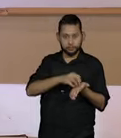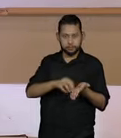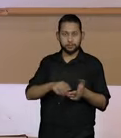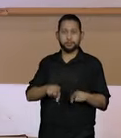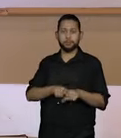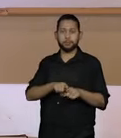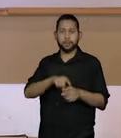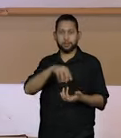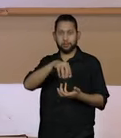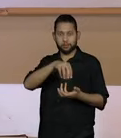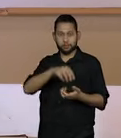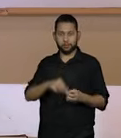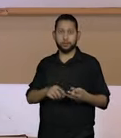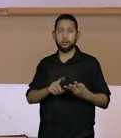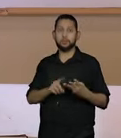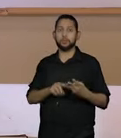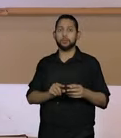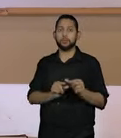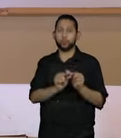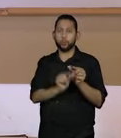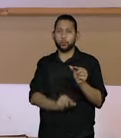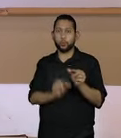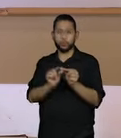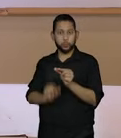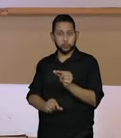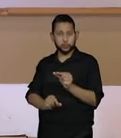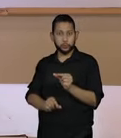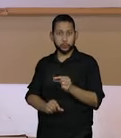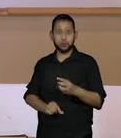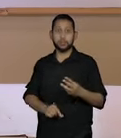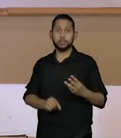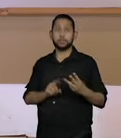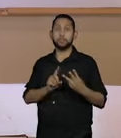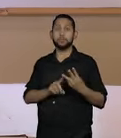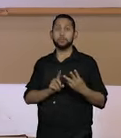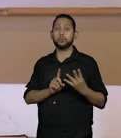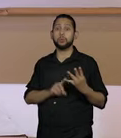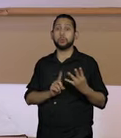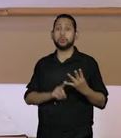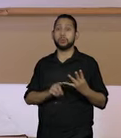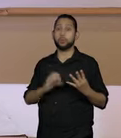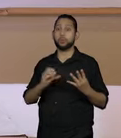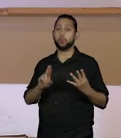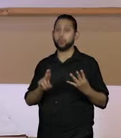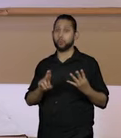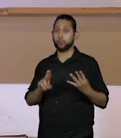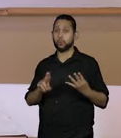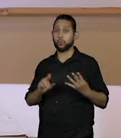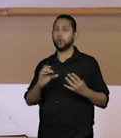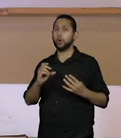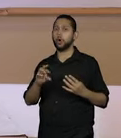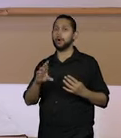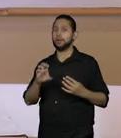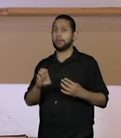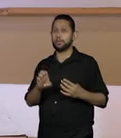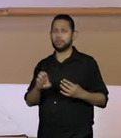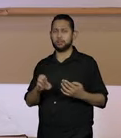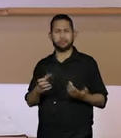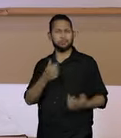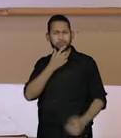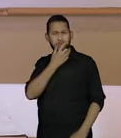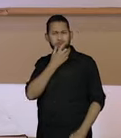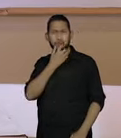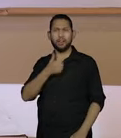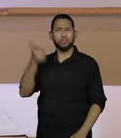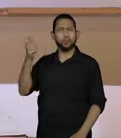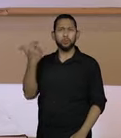também tubo de ensaio, pedaços de cobre, mas a equação não